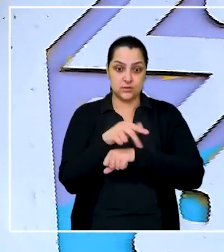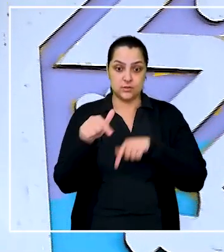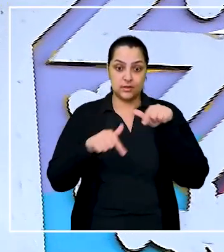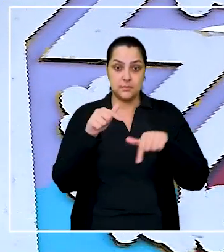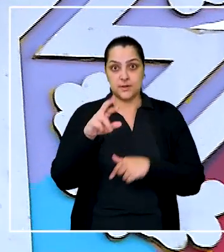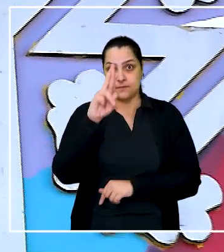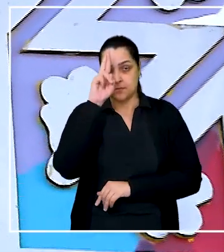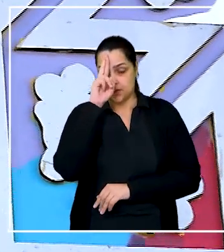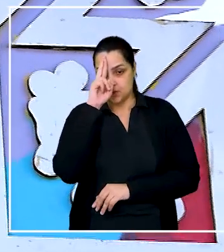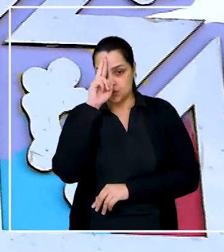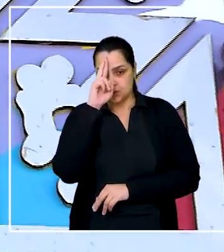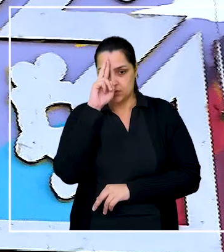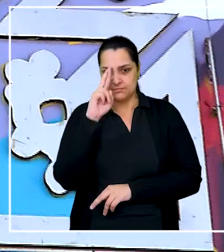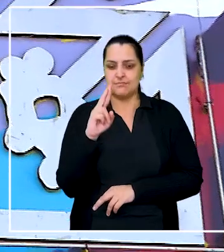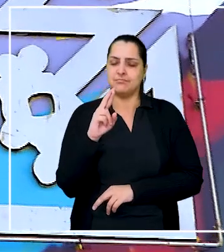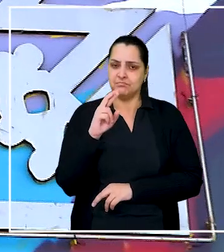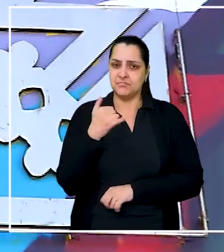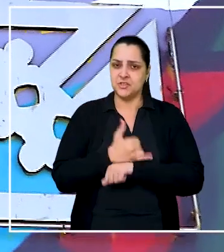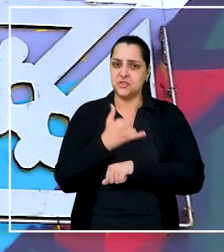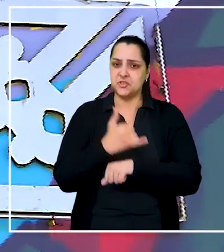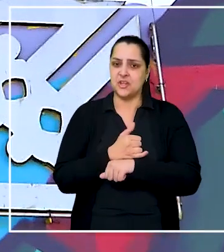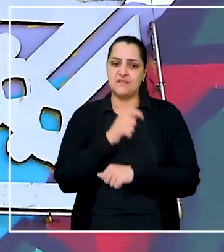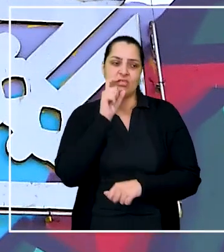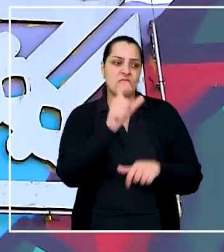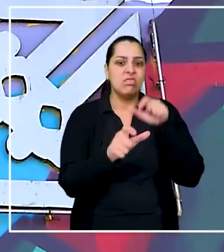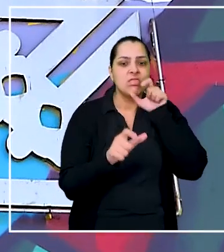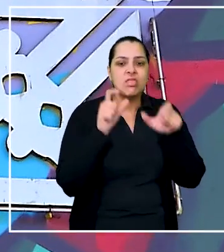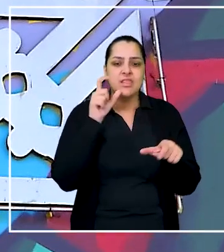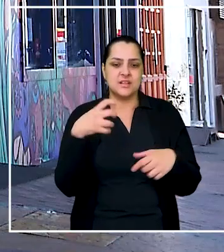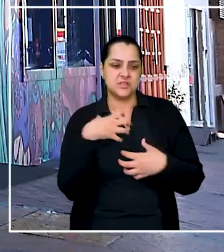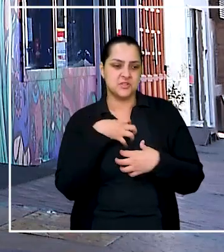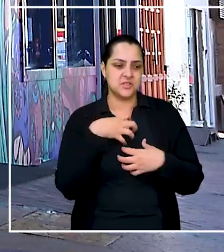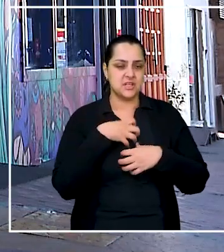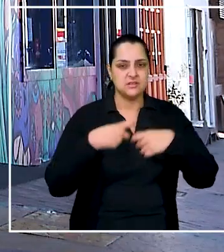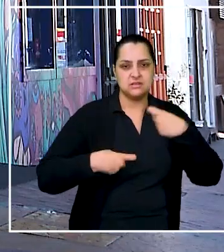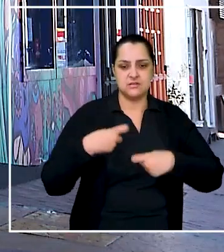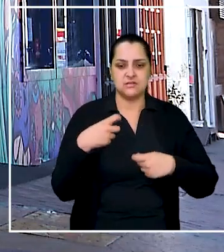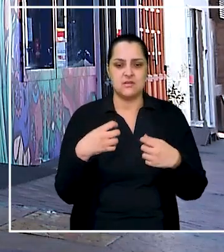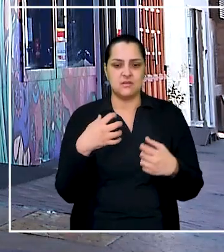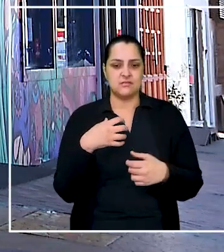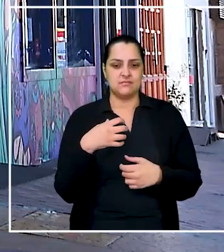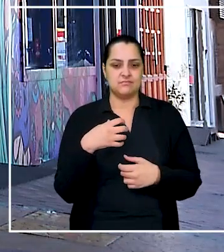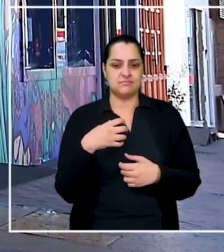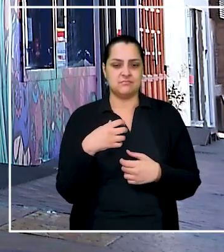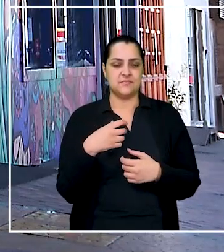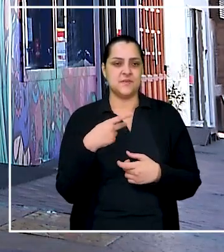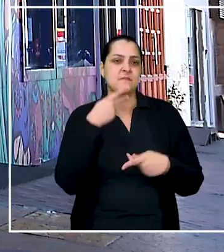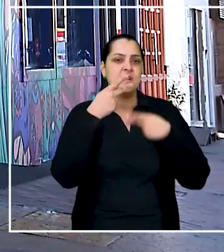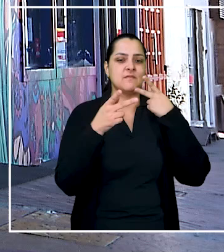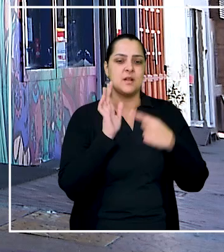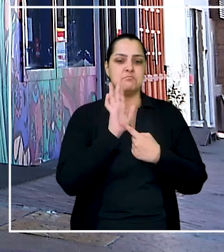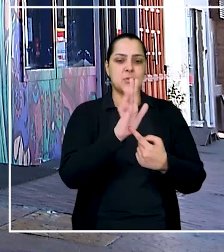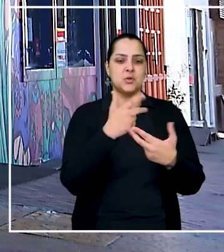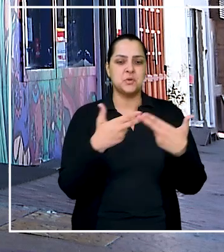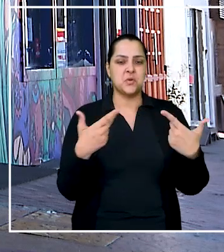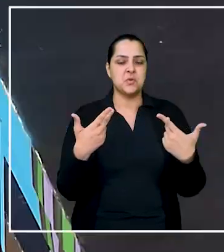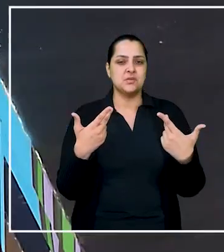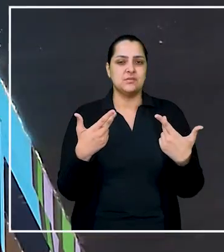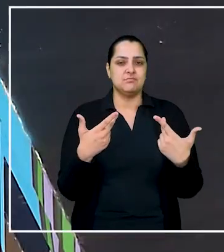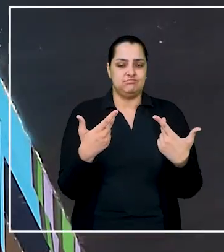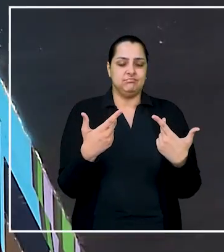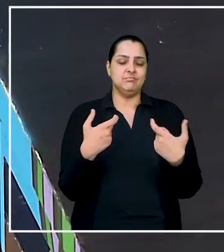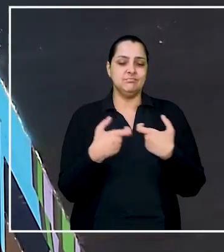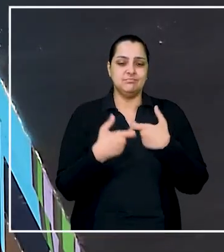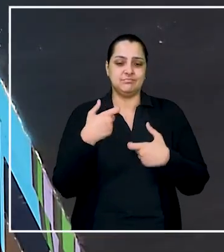quando trabalhava até meia-noite, era constrangida pelo chefe com abordagens sexuais e gestos obscenos, além de